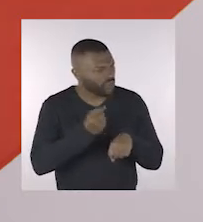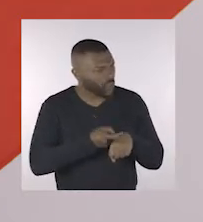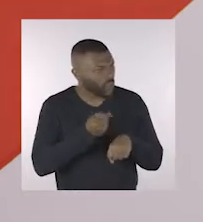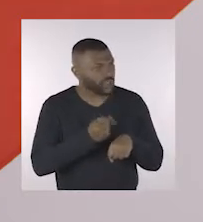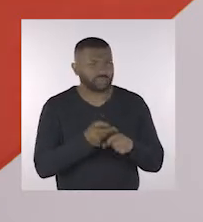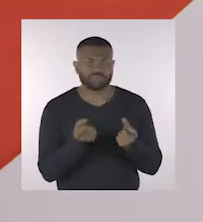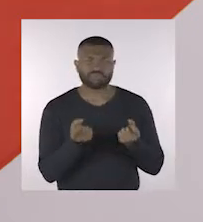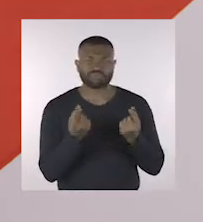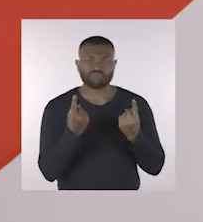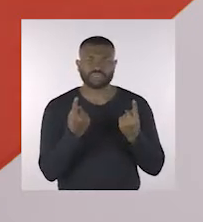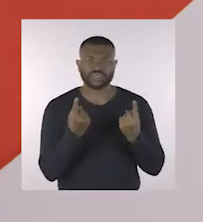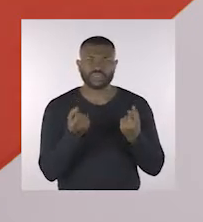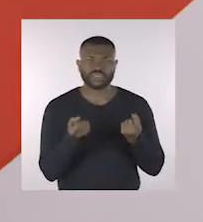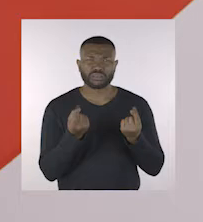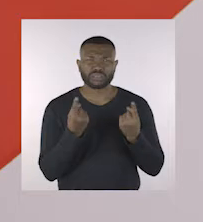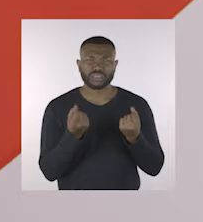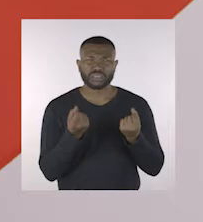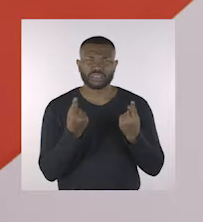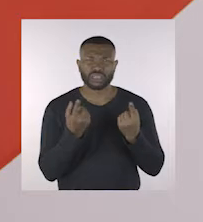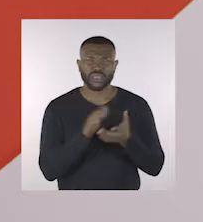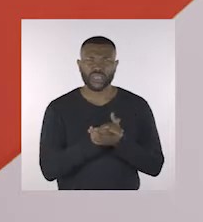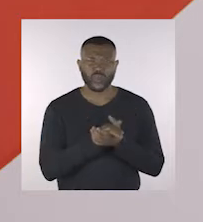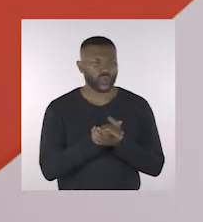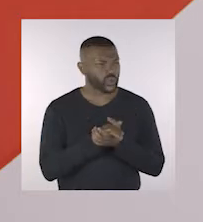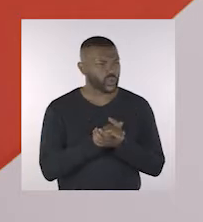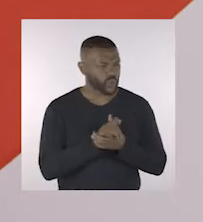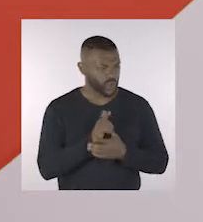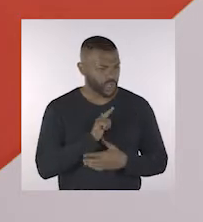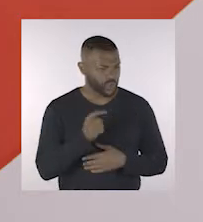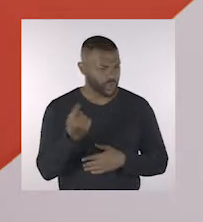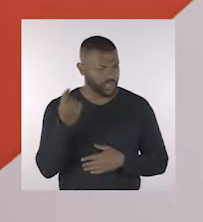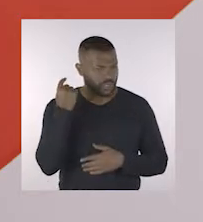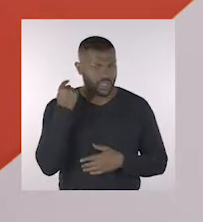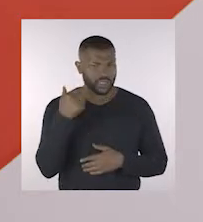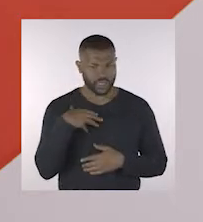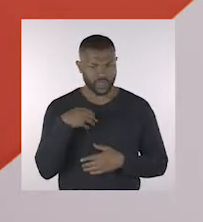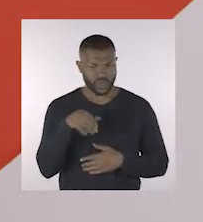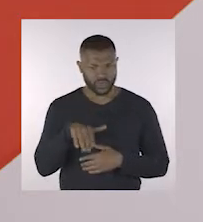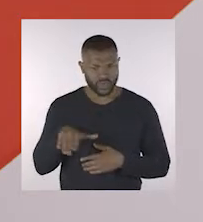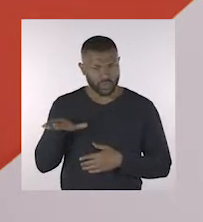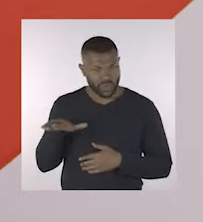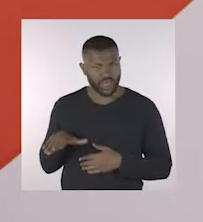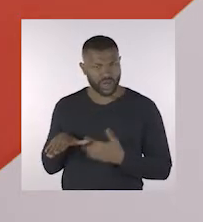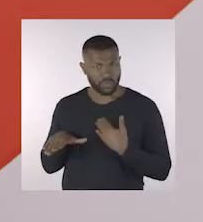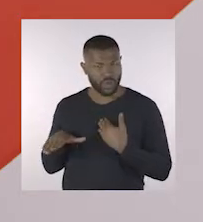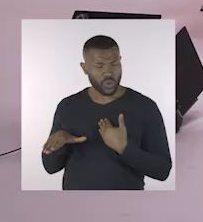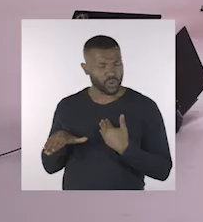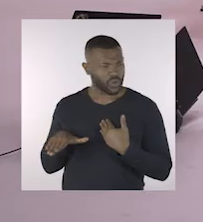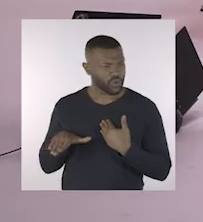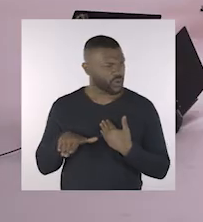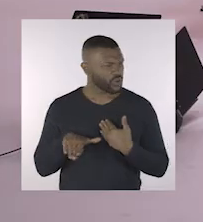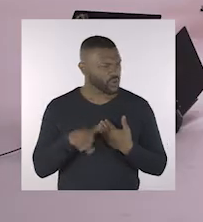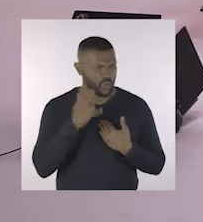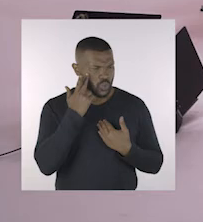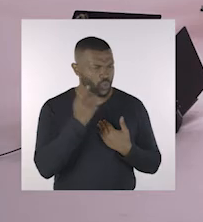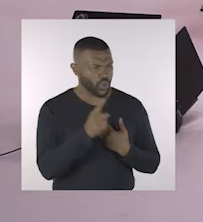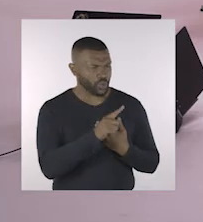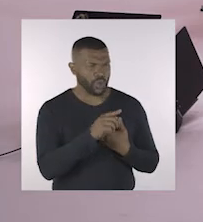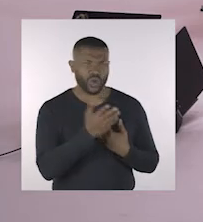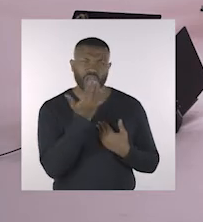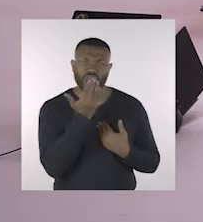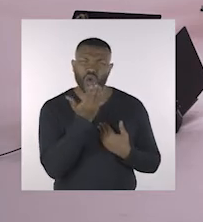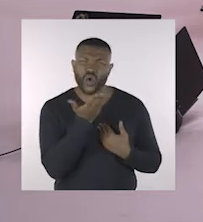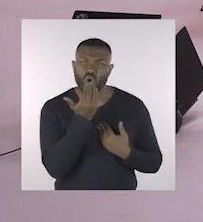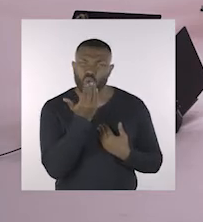eu achei estranho eu achei estranho porque eu tinha inclusive na época filhos pequenos e falar não é